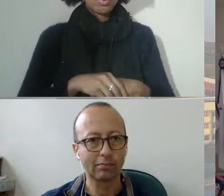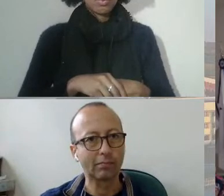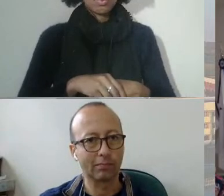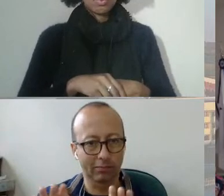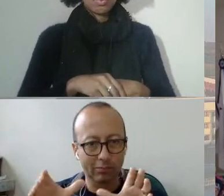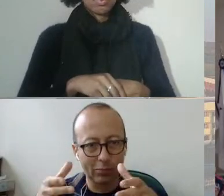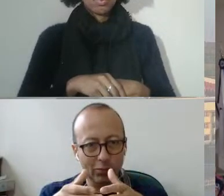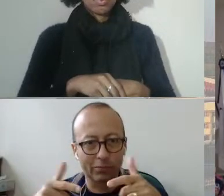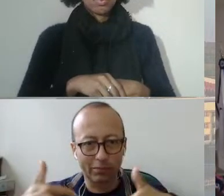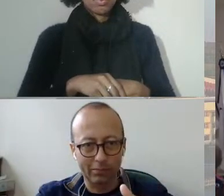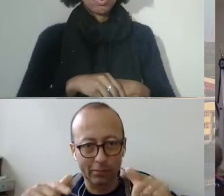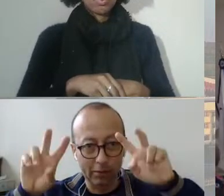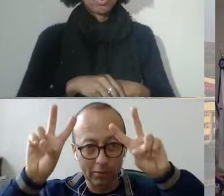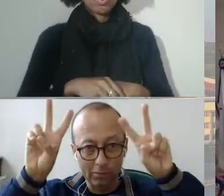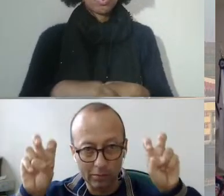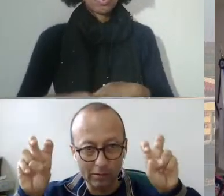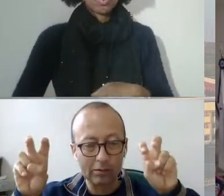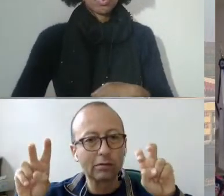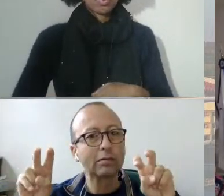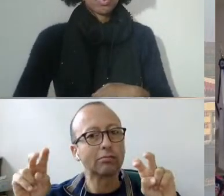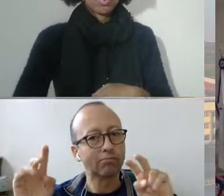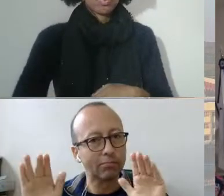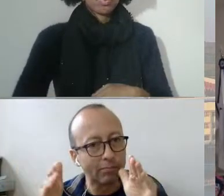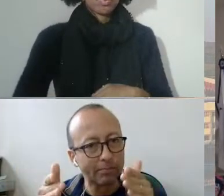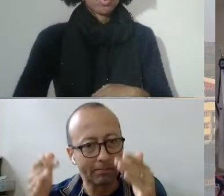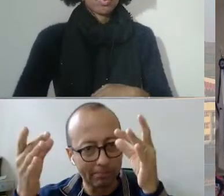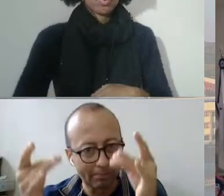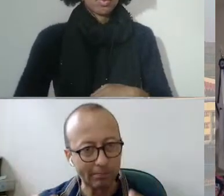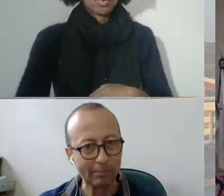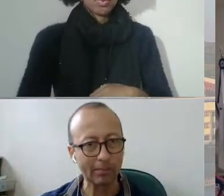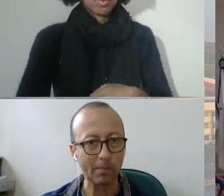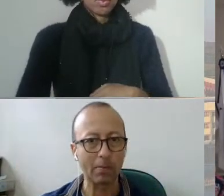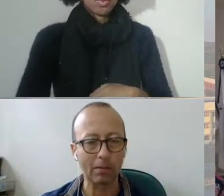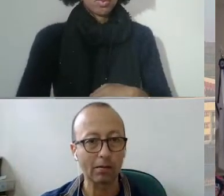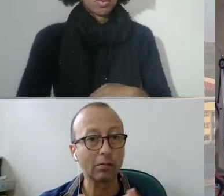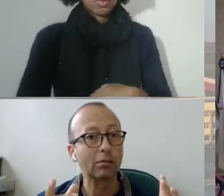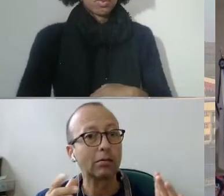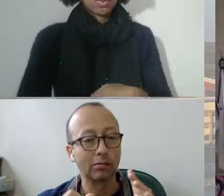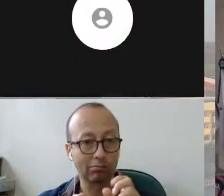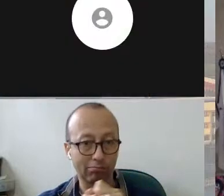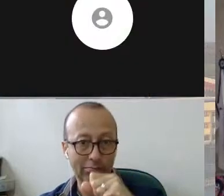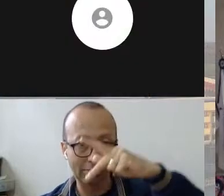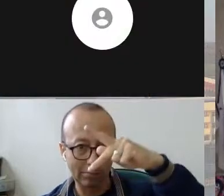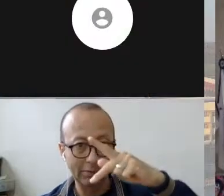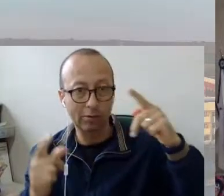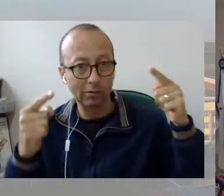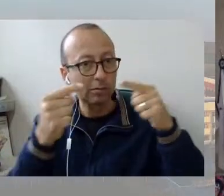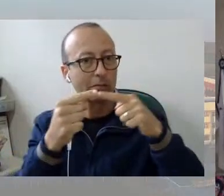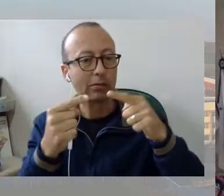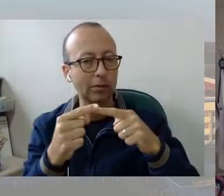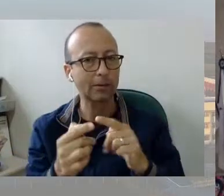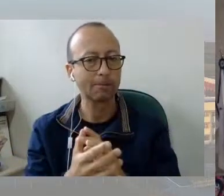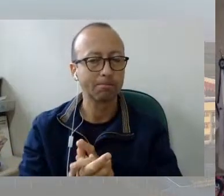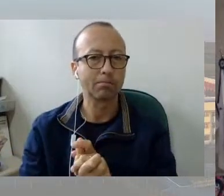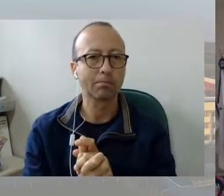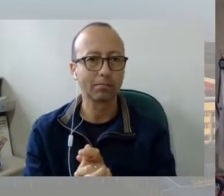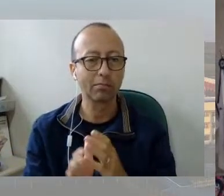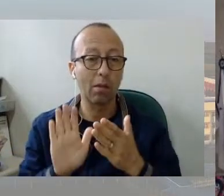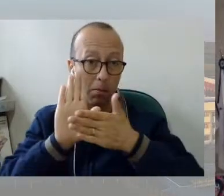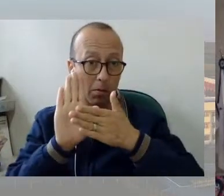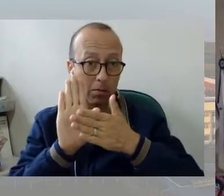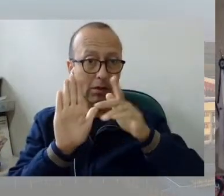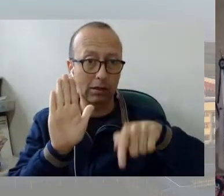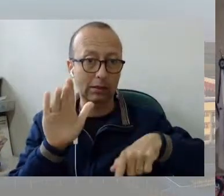do CIEP, né, dentro da nossa contextualização da nossa universidade. Então, a proposição é essa, que ele seja nessa